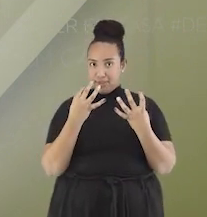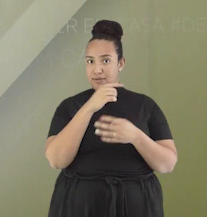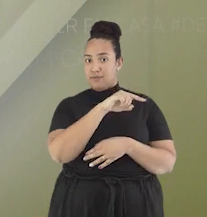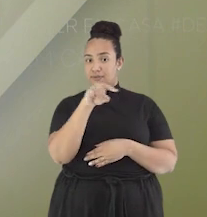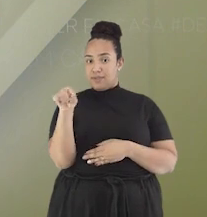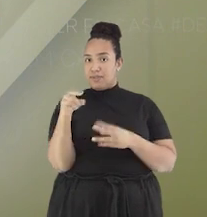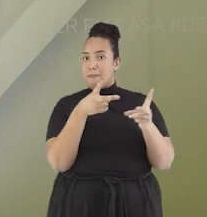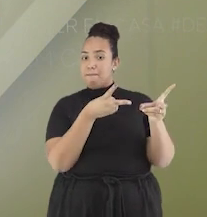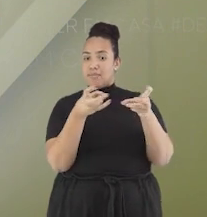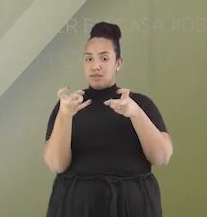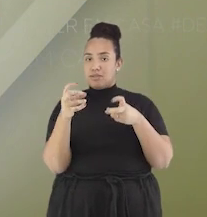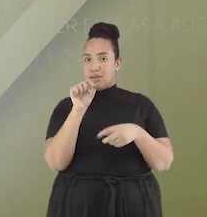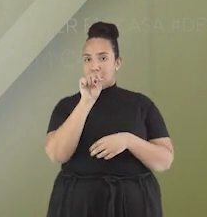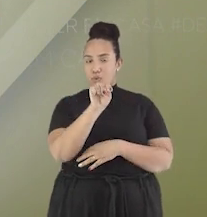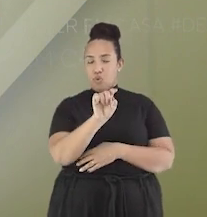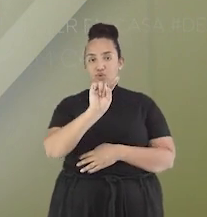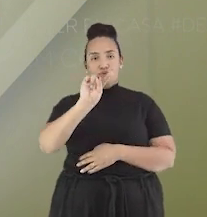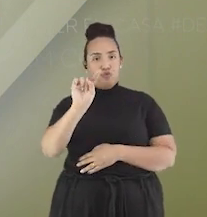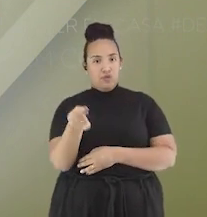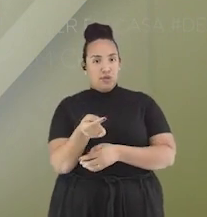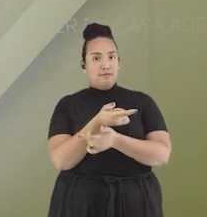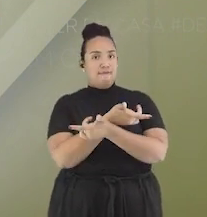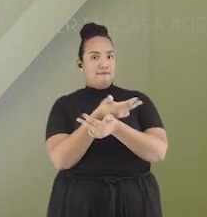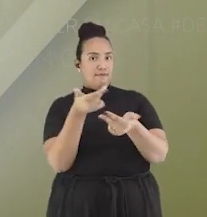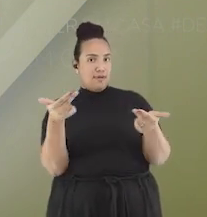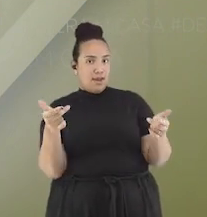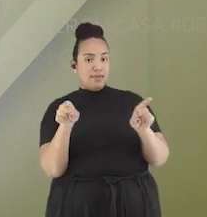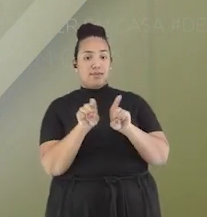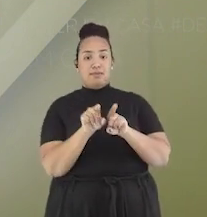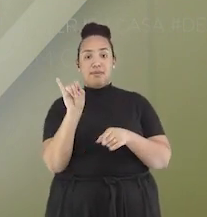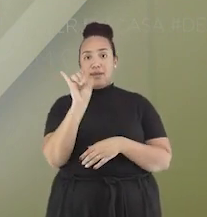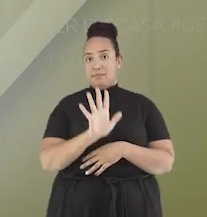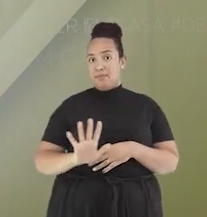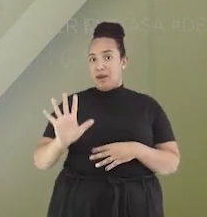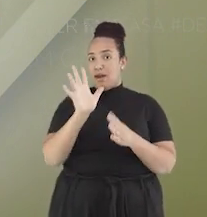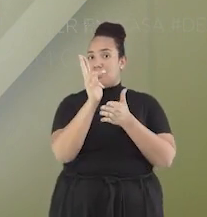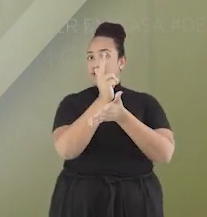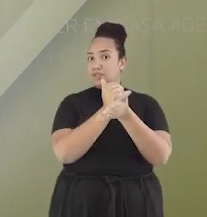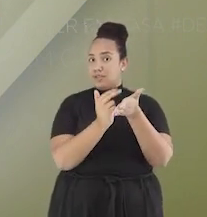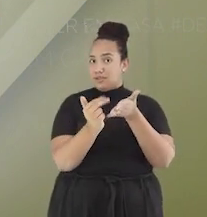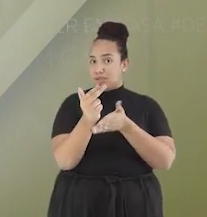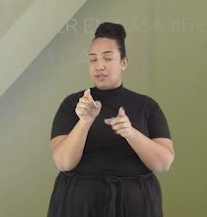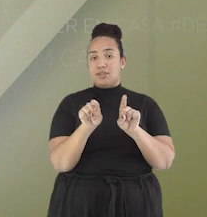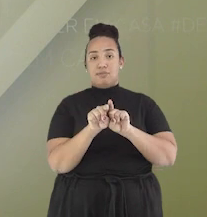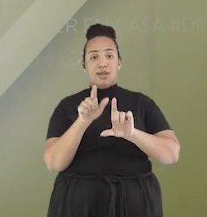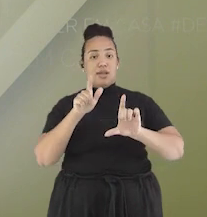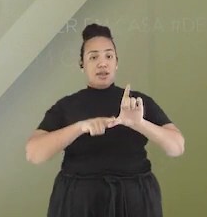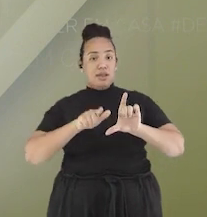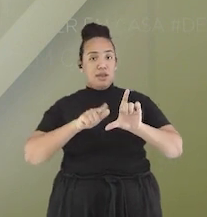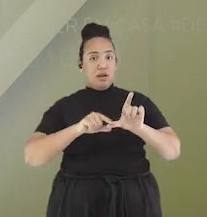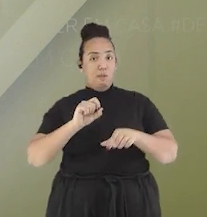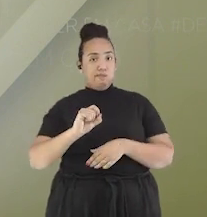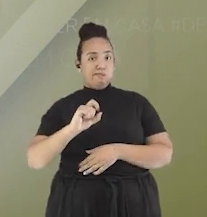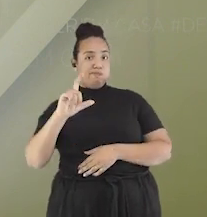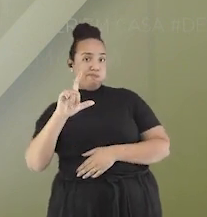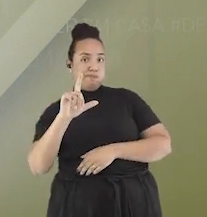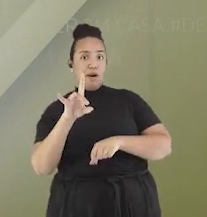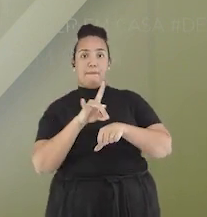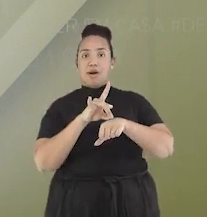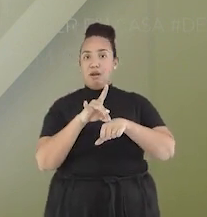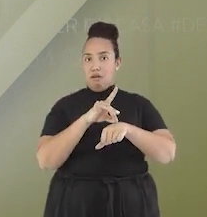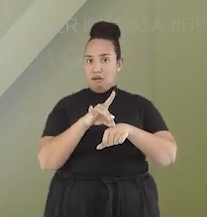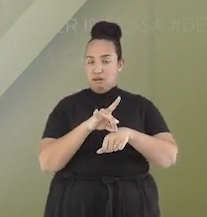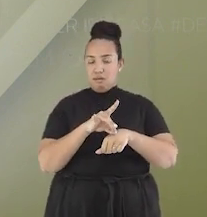texto. Muita atenção para perceber os sinais de pontuação, a ilustração e os recursos como as letras